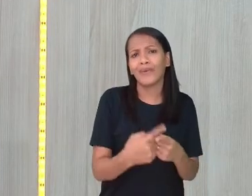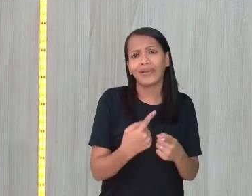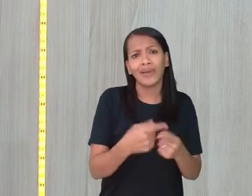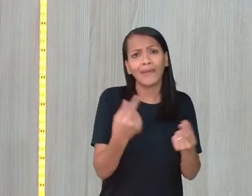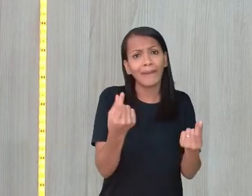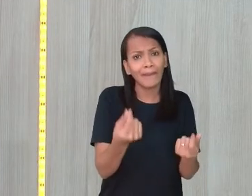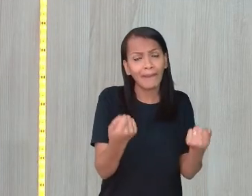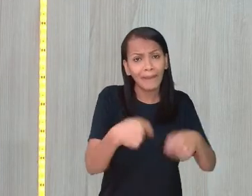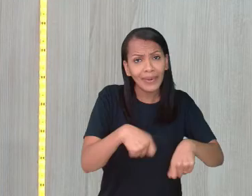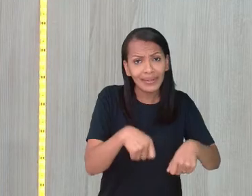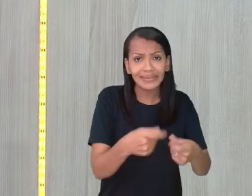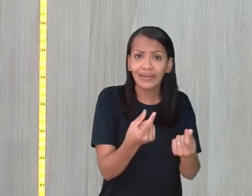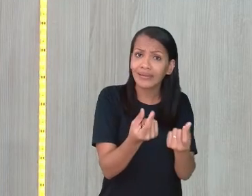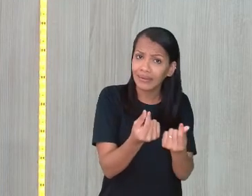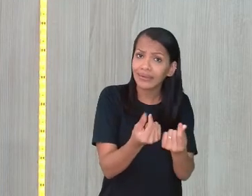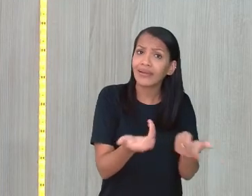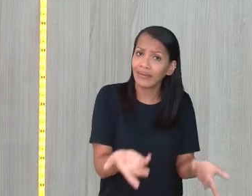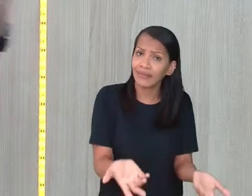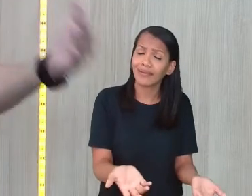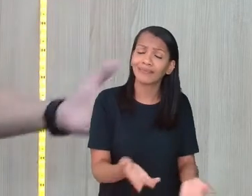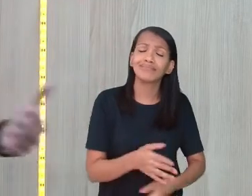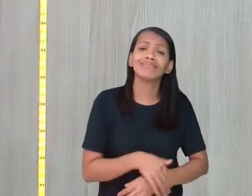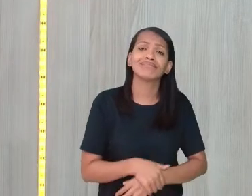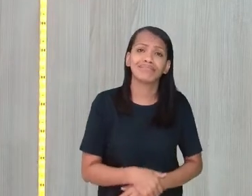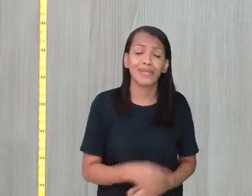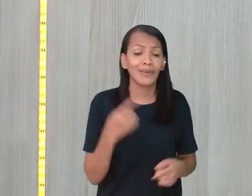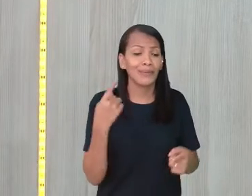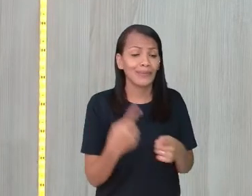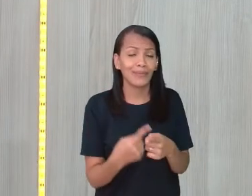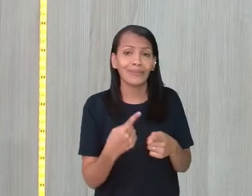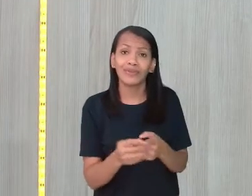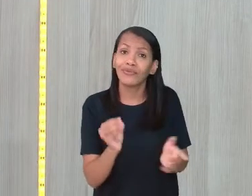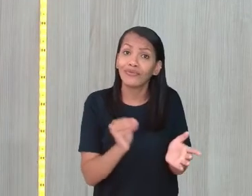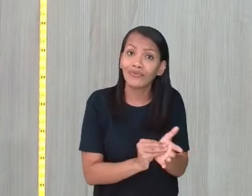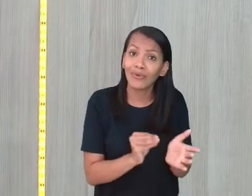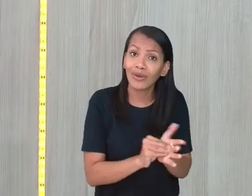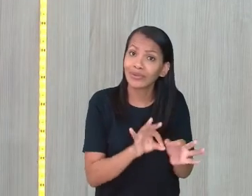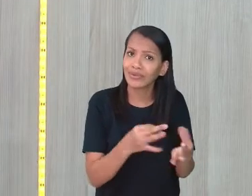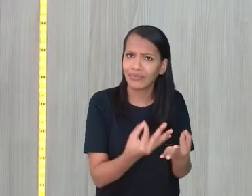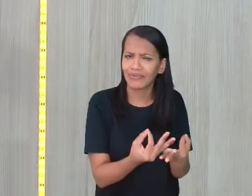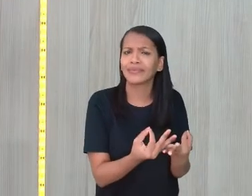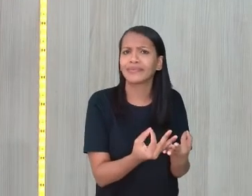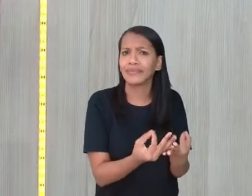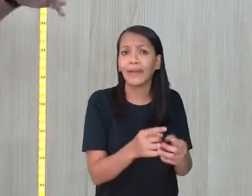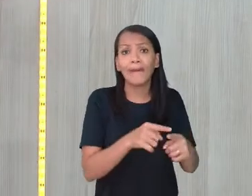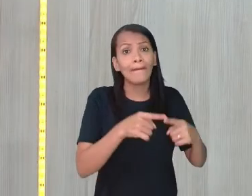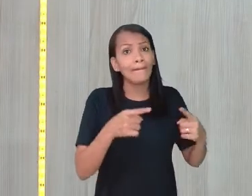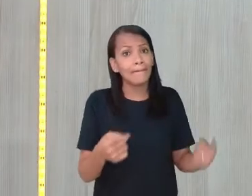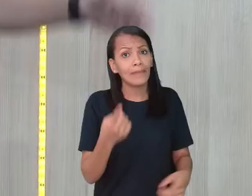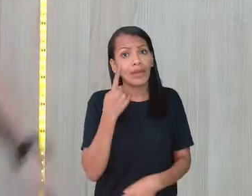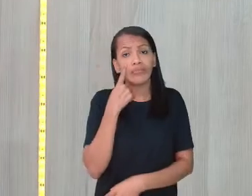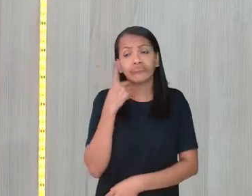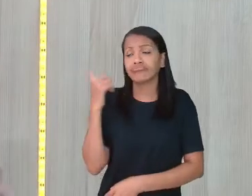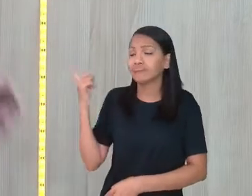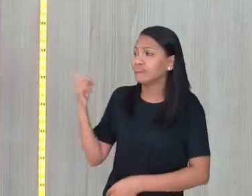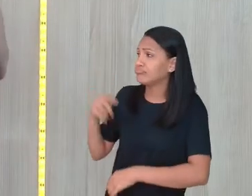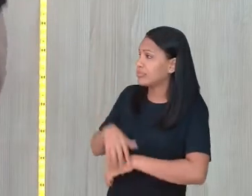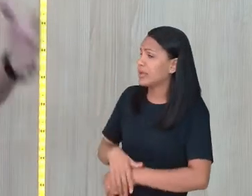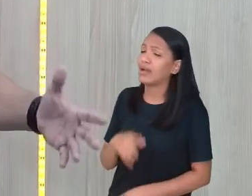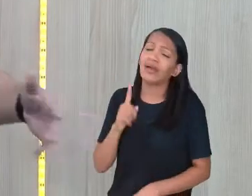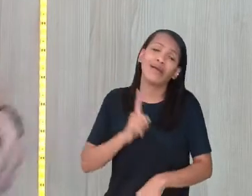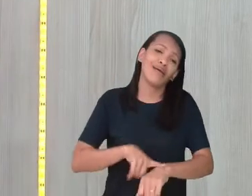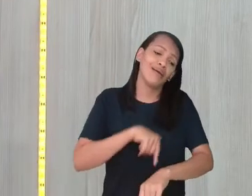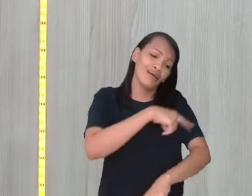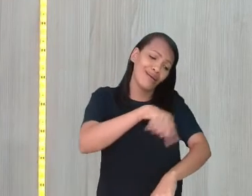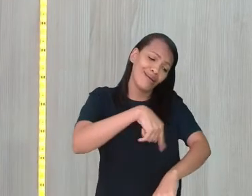e aí, claro que vai prejudicar no rendimento aí do atleta. Mas, ó, pai, já estourou. Eu queria